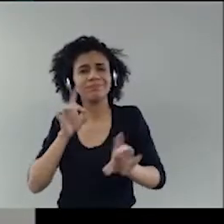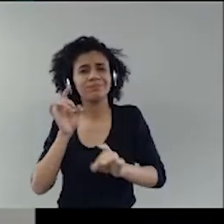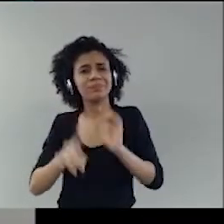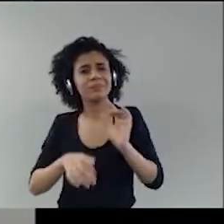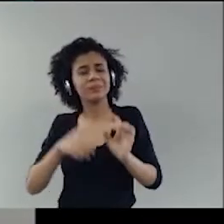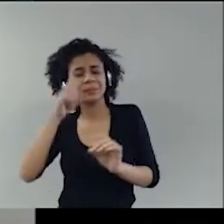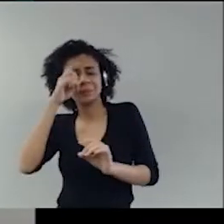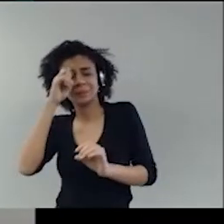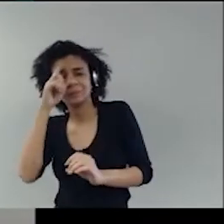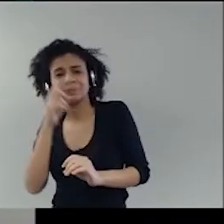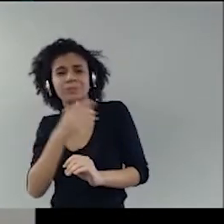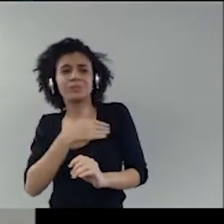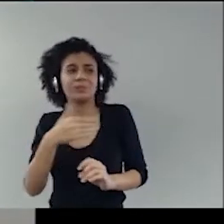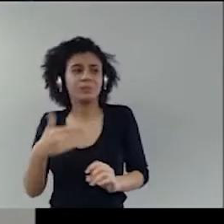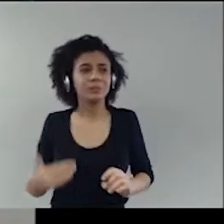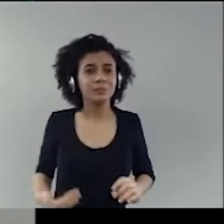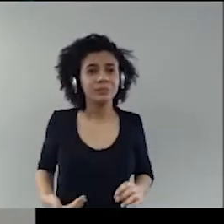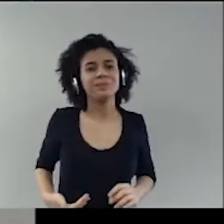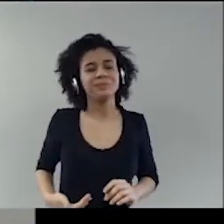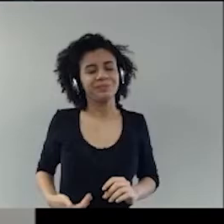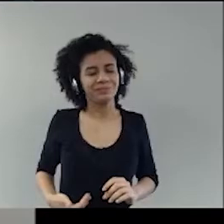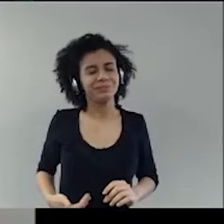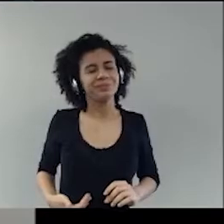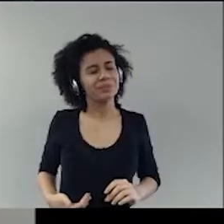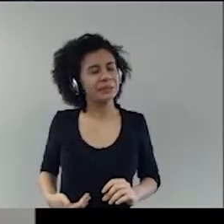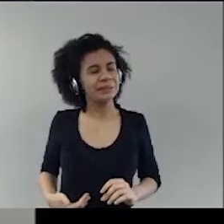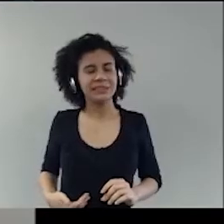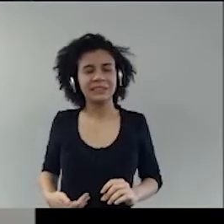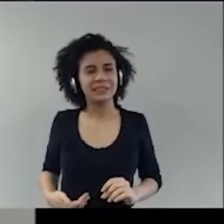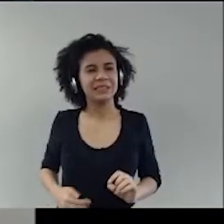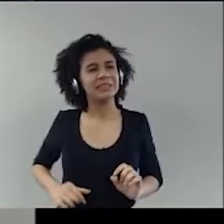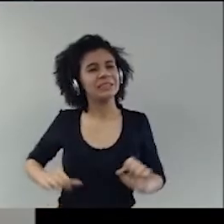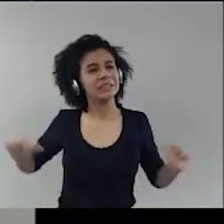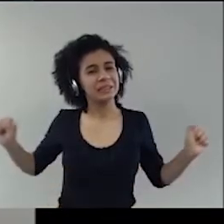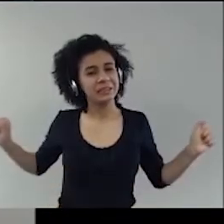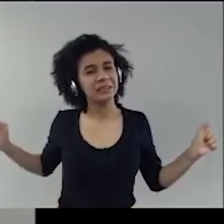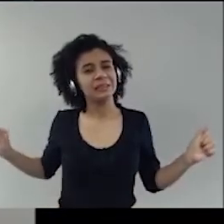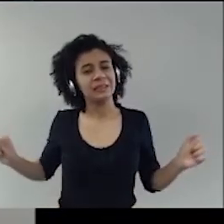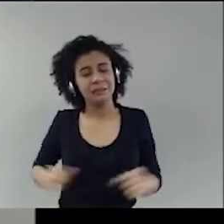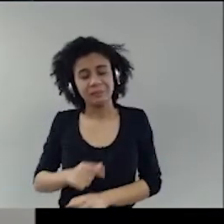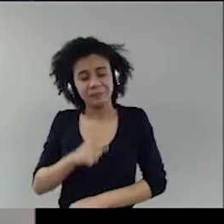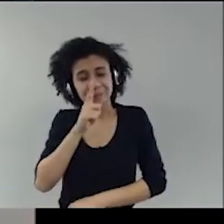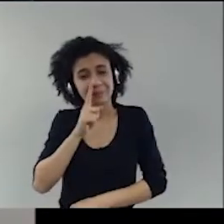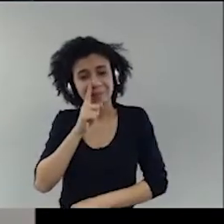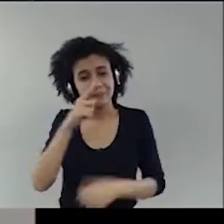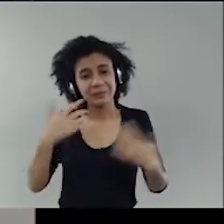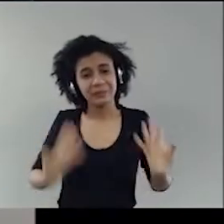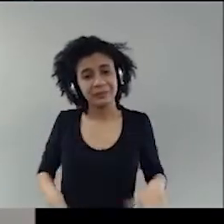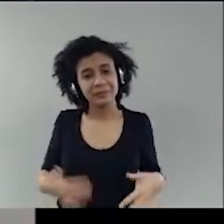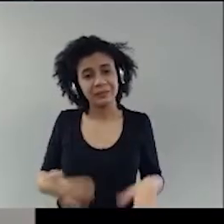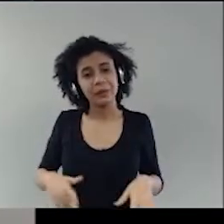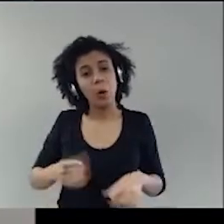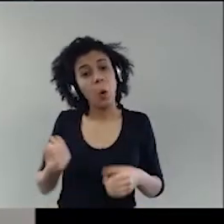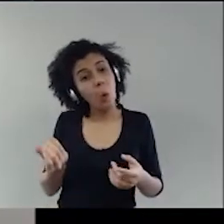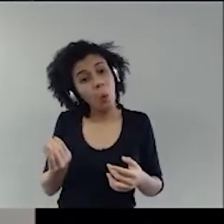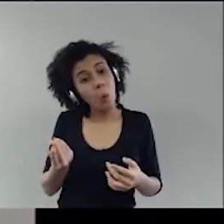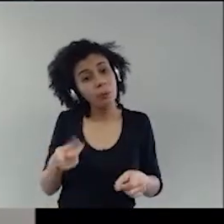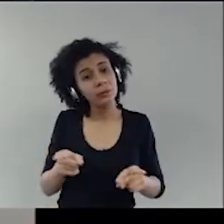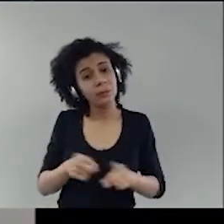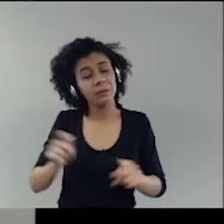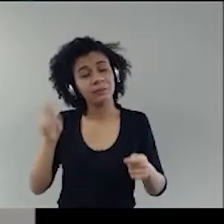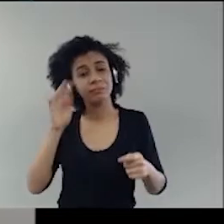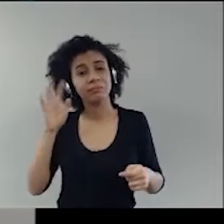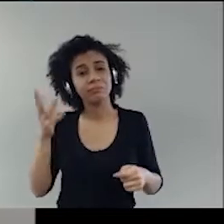de hospitais públicos, é devastadora ou é a solução para a população. Então, é certo